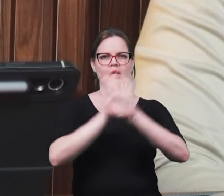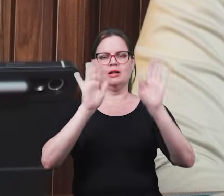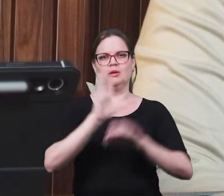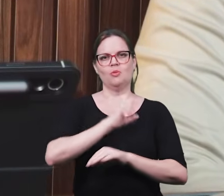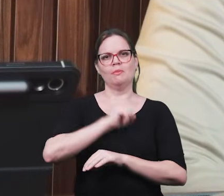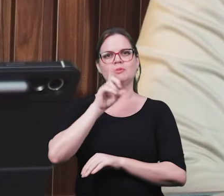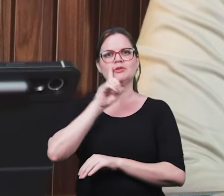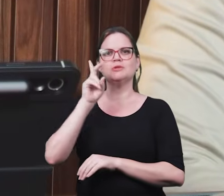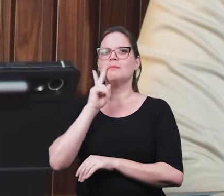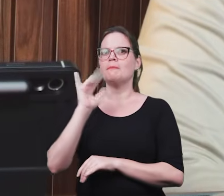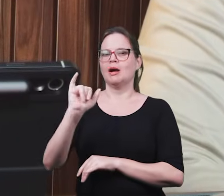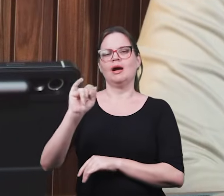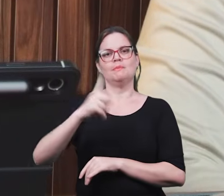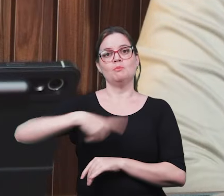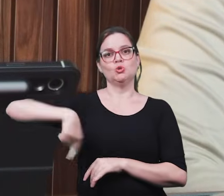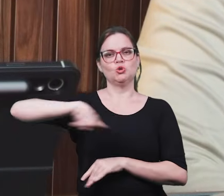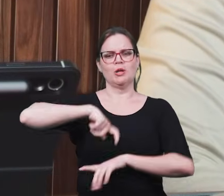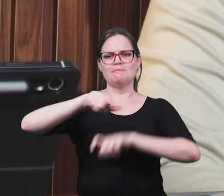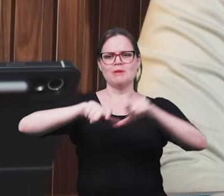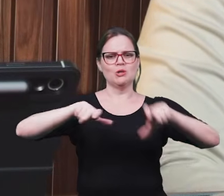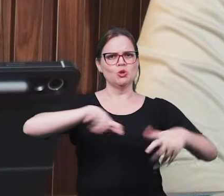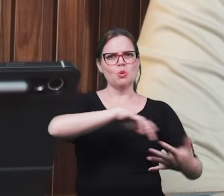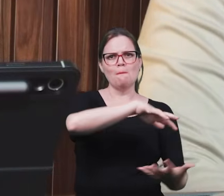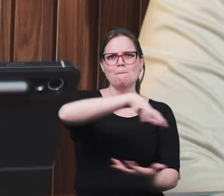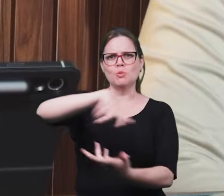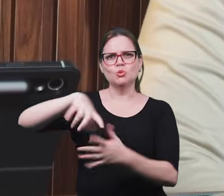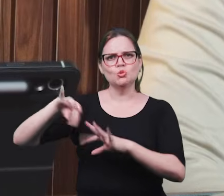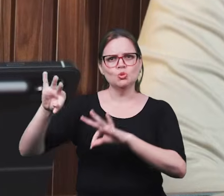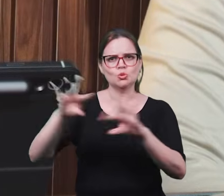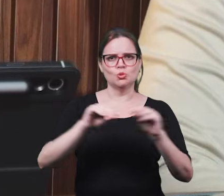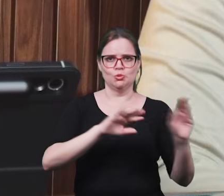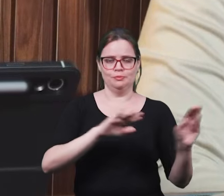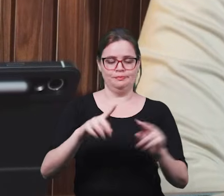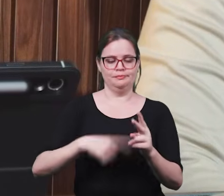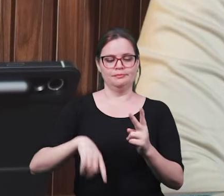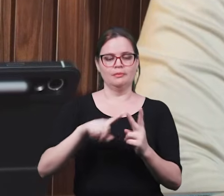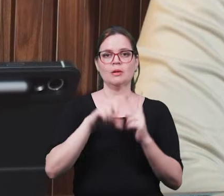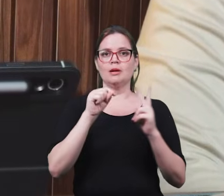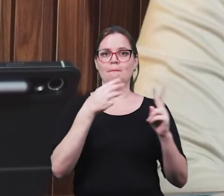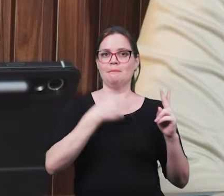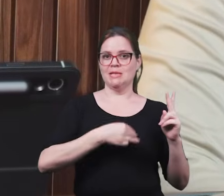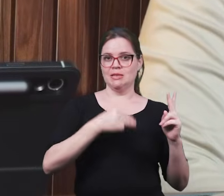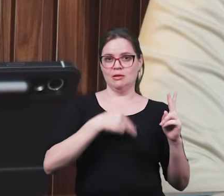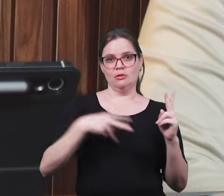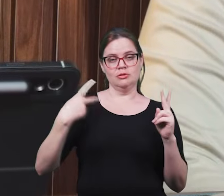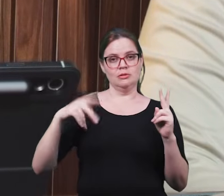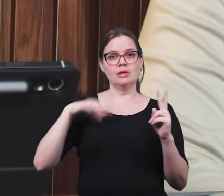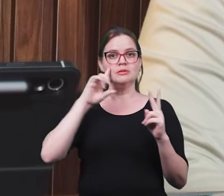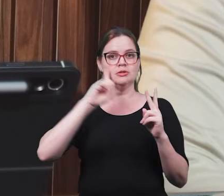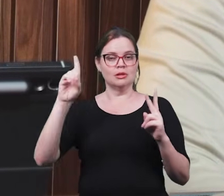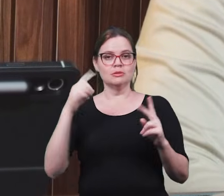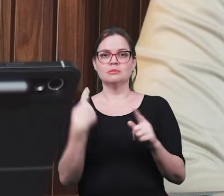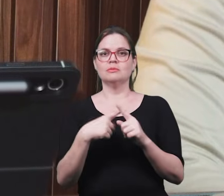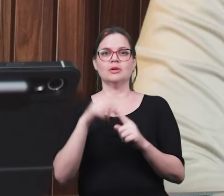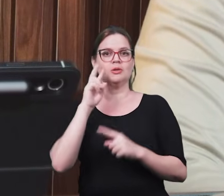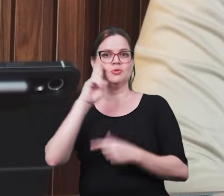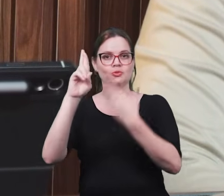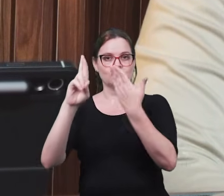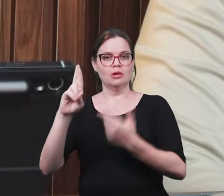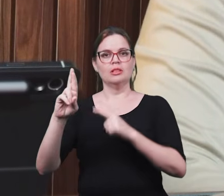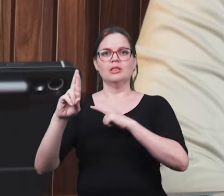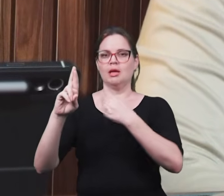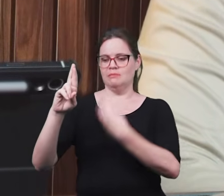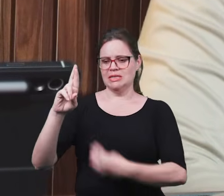grande amor de Deus por todas as pessoas. O segundo ponto é a misericórdia de Deus. As misericórdias do